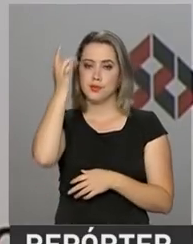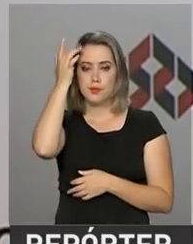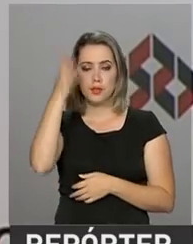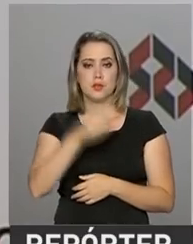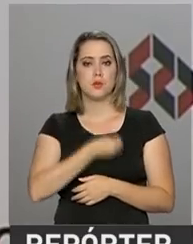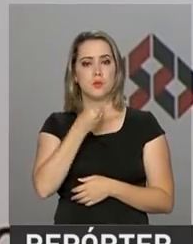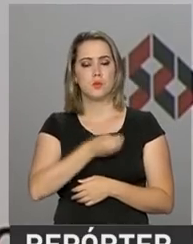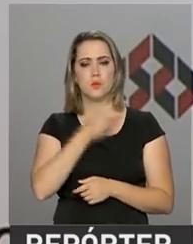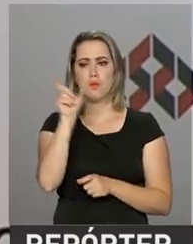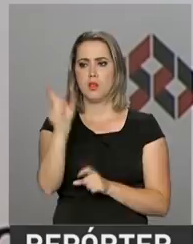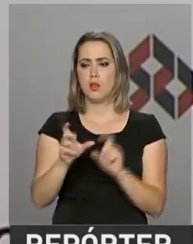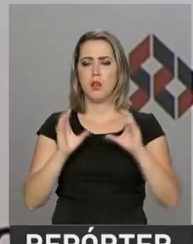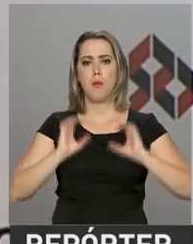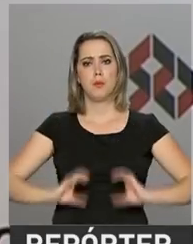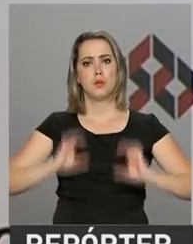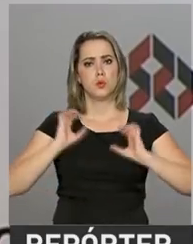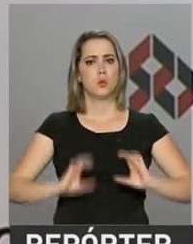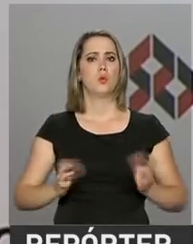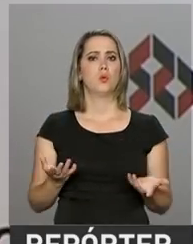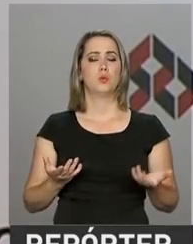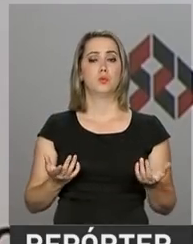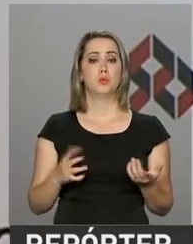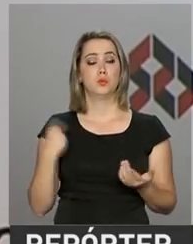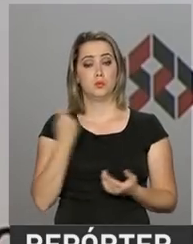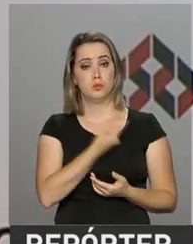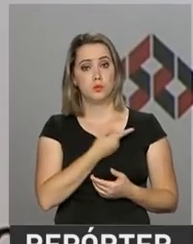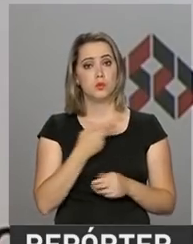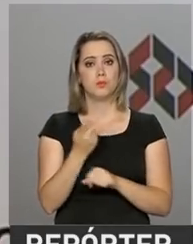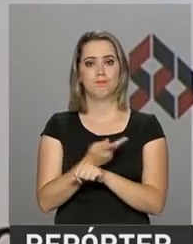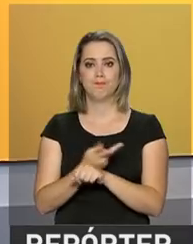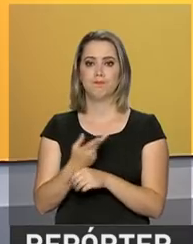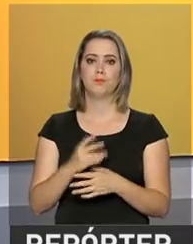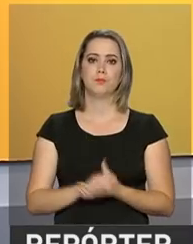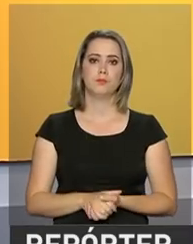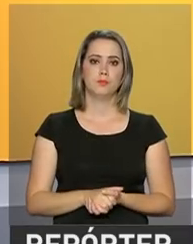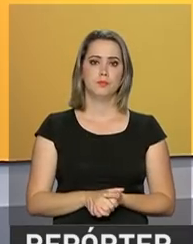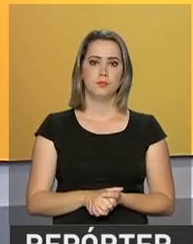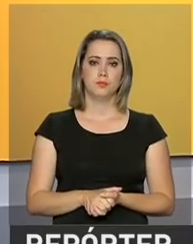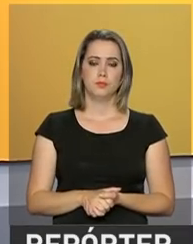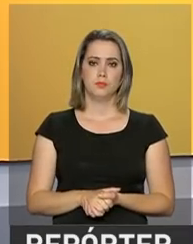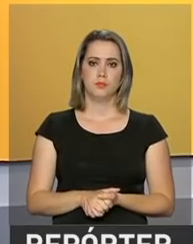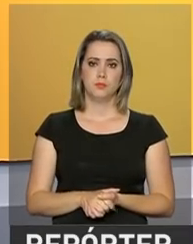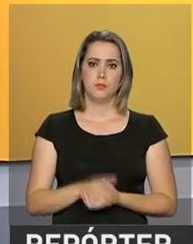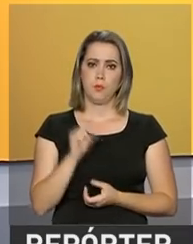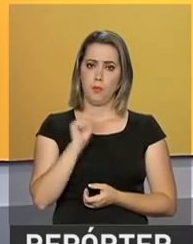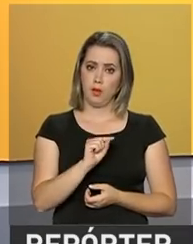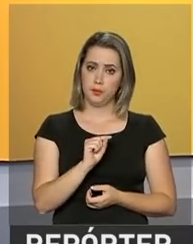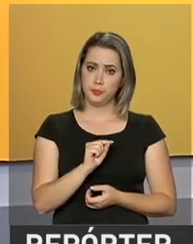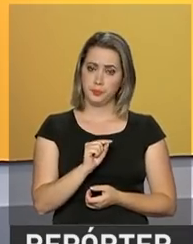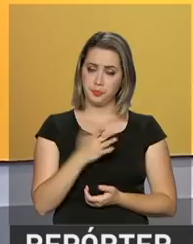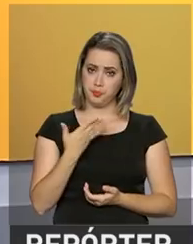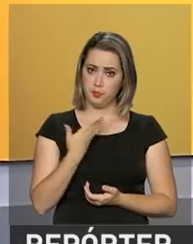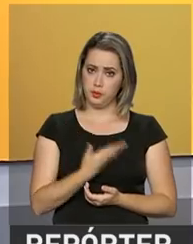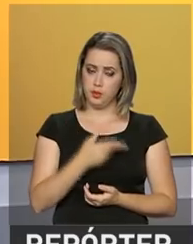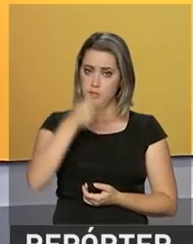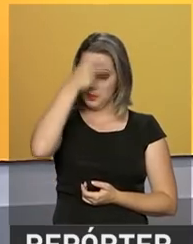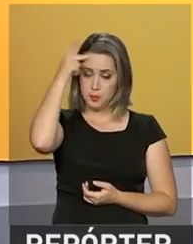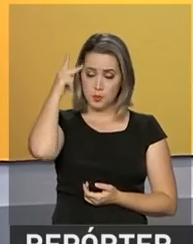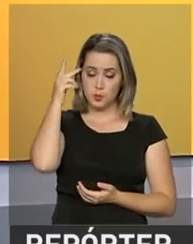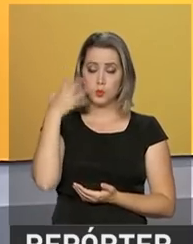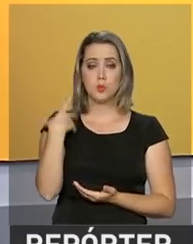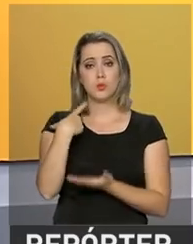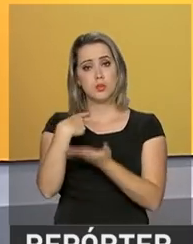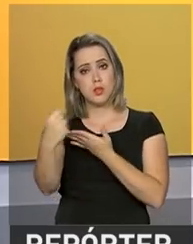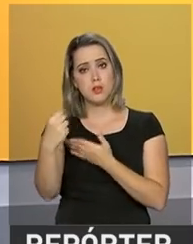não só do empresário mas o cidadão como um todo e é isso que nós estamos fazendo eles saíram do país para lutar pelo brasil